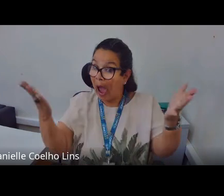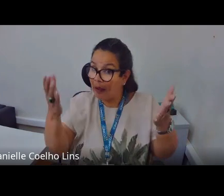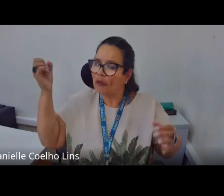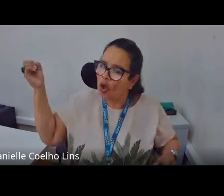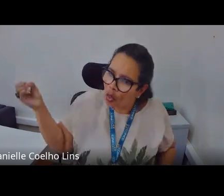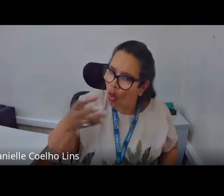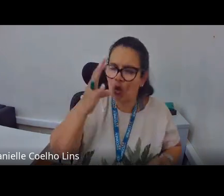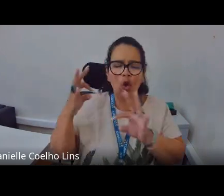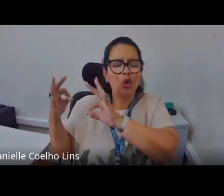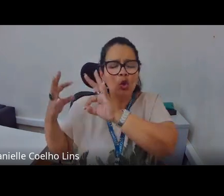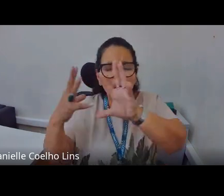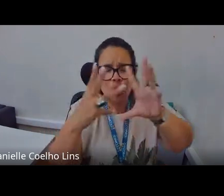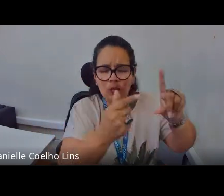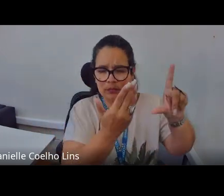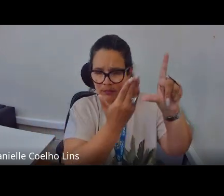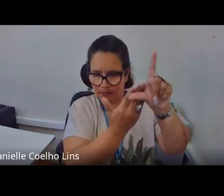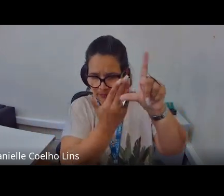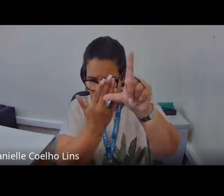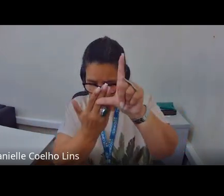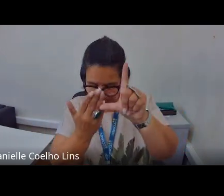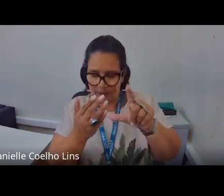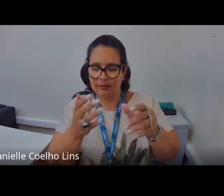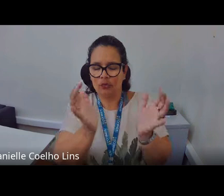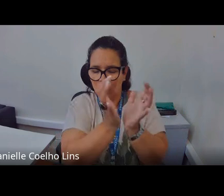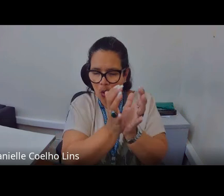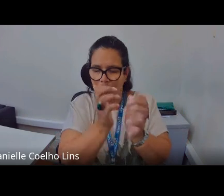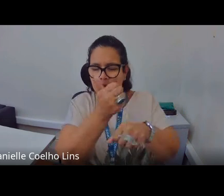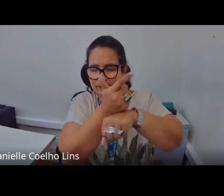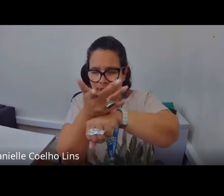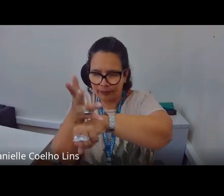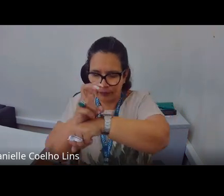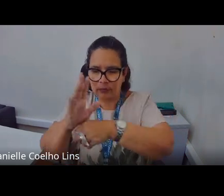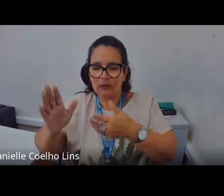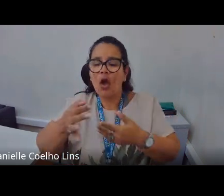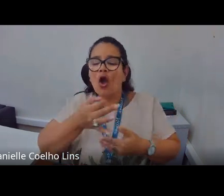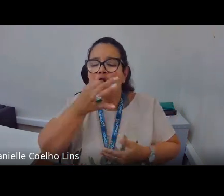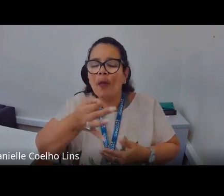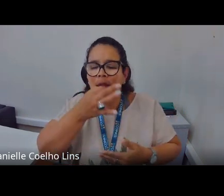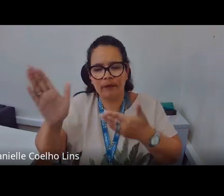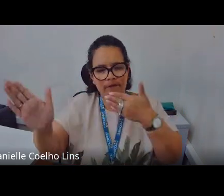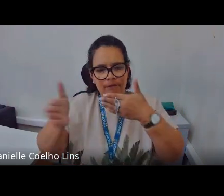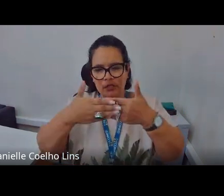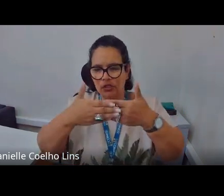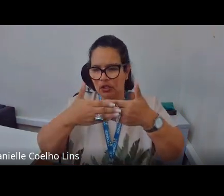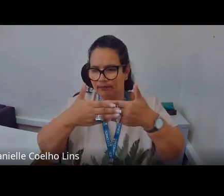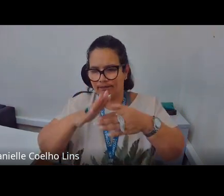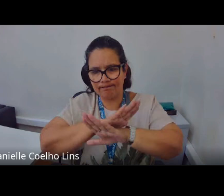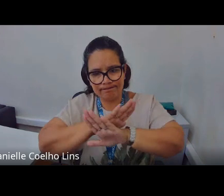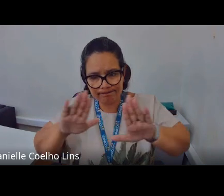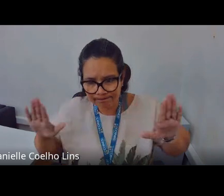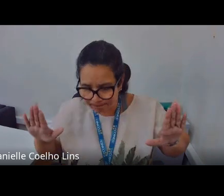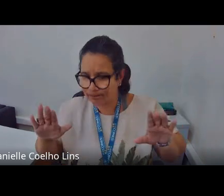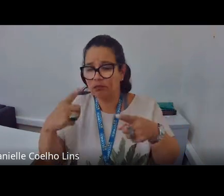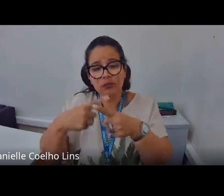aula. E agora a gente está com um novo formato para todos os semestres, e